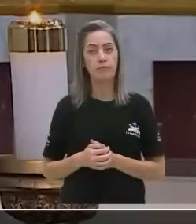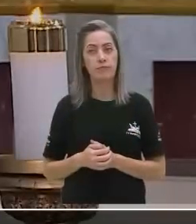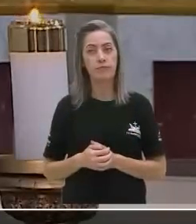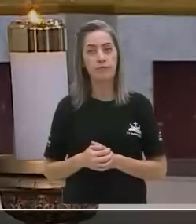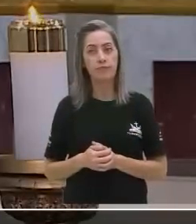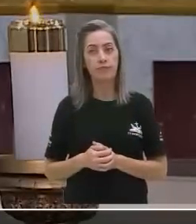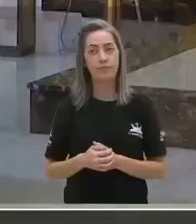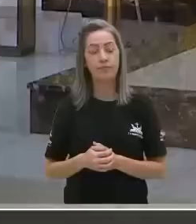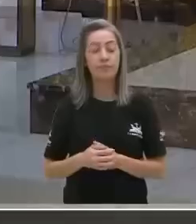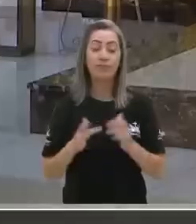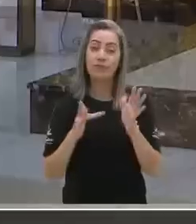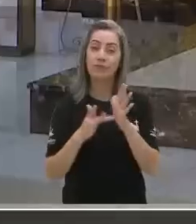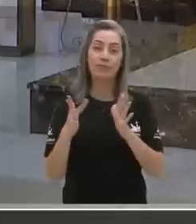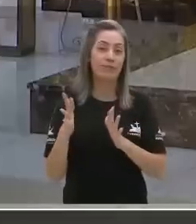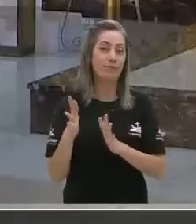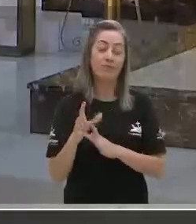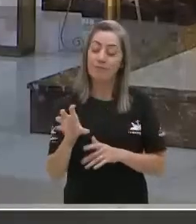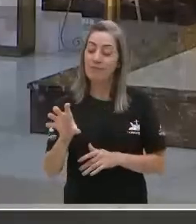Esse é Jesus.